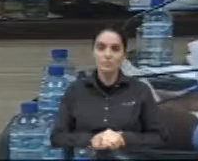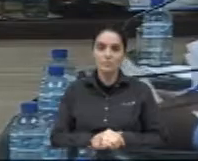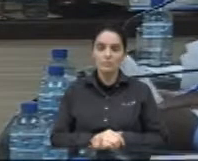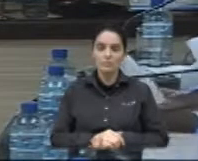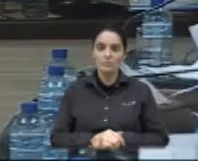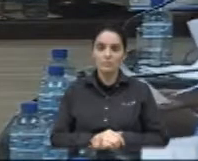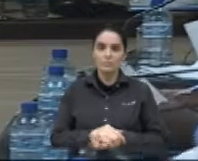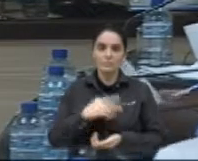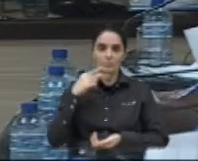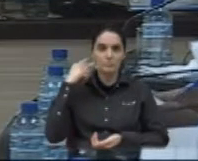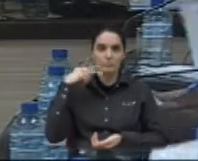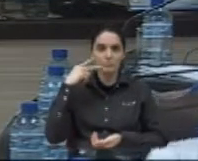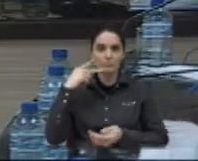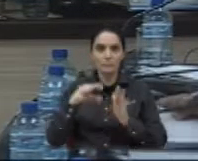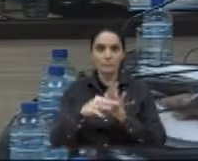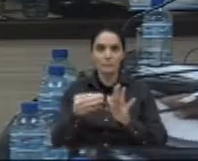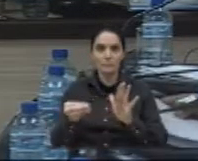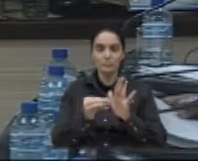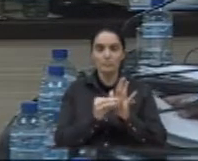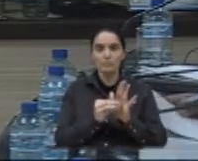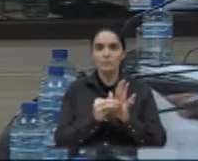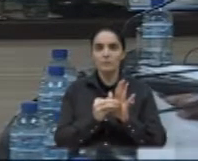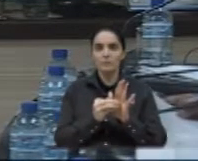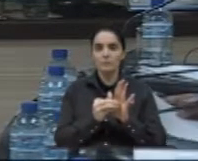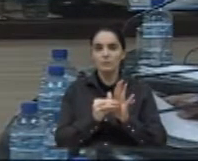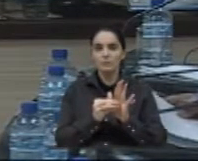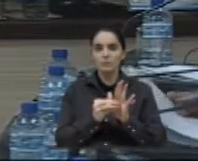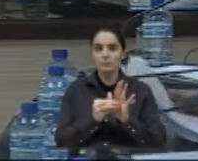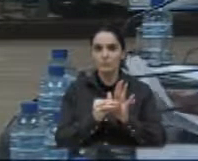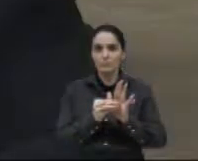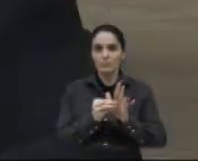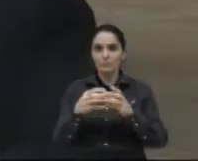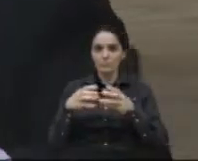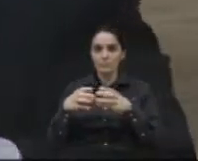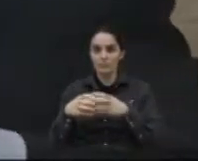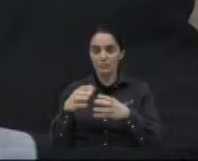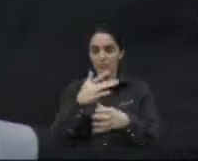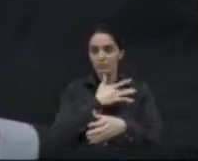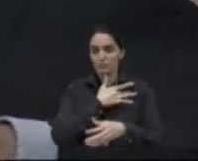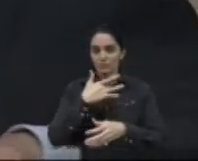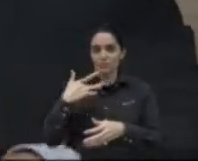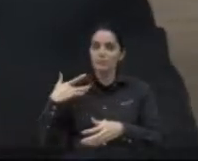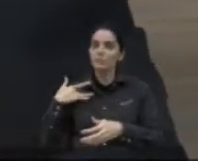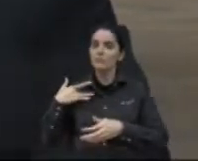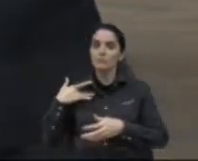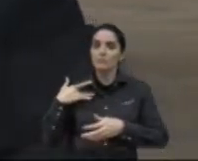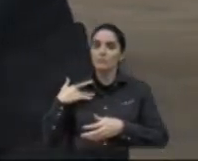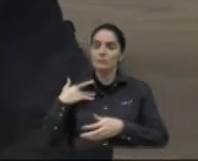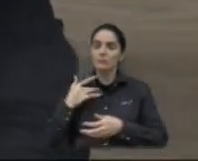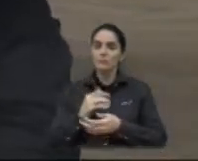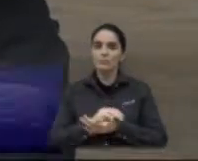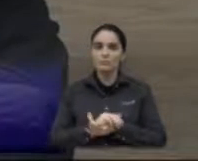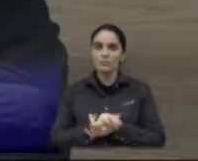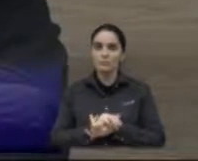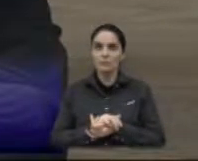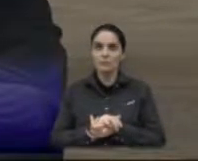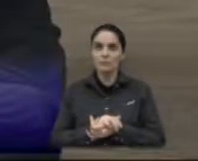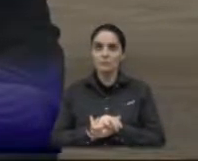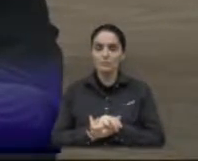Senhores vereadores, esta emenda, ela é da Comissão de Saúde e